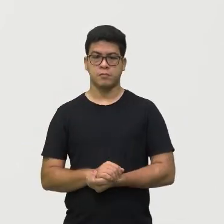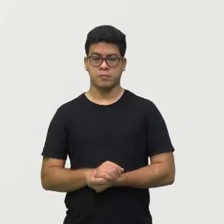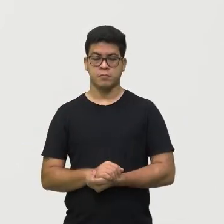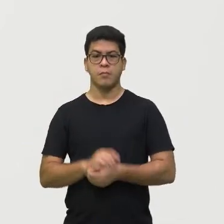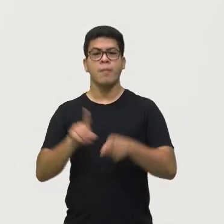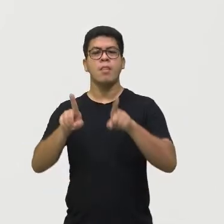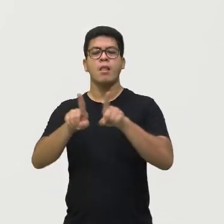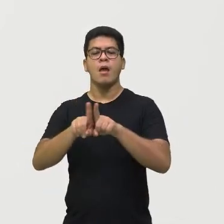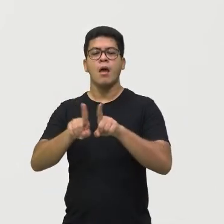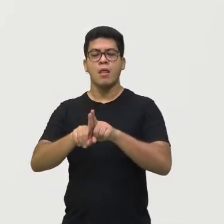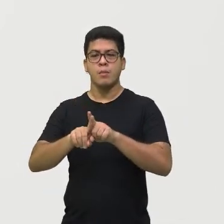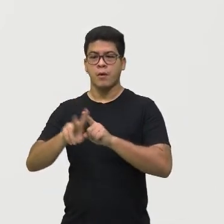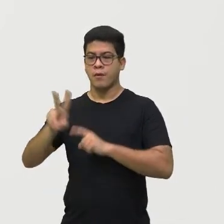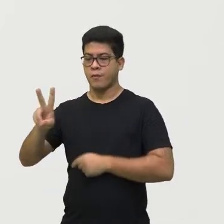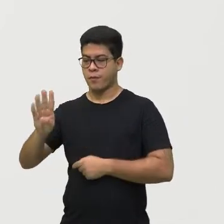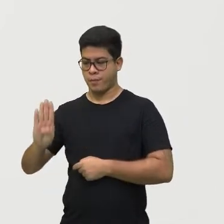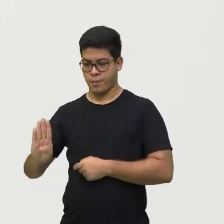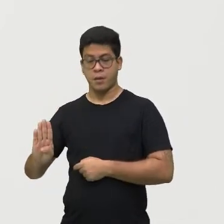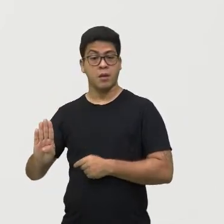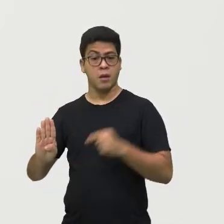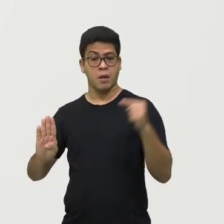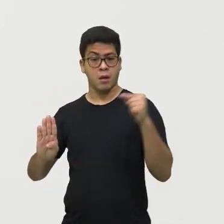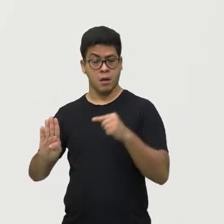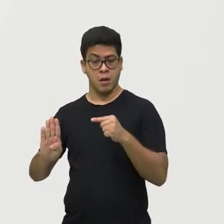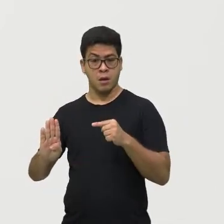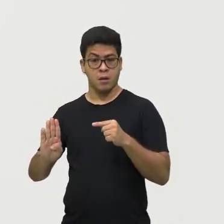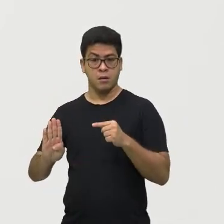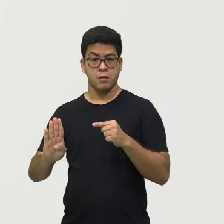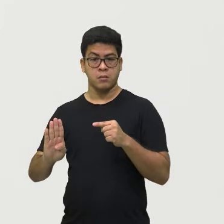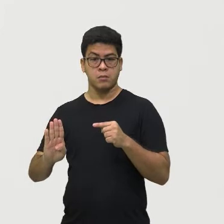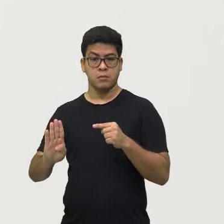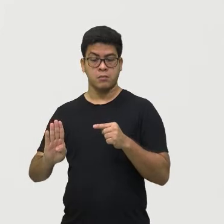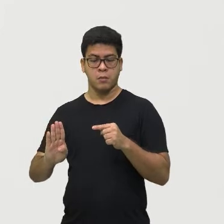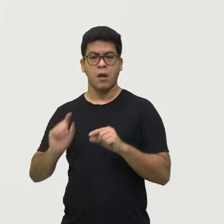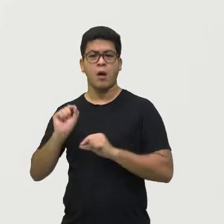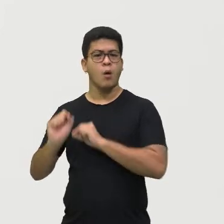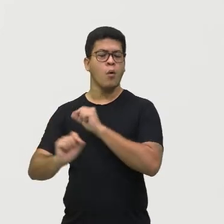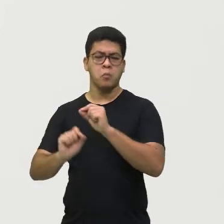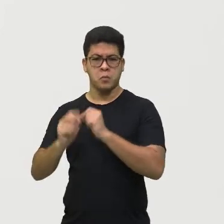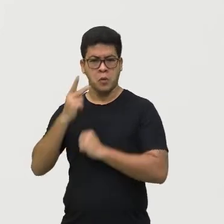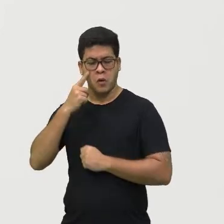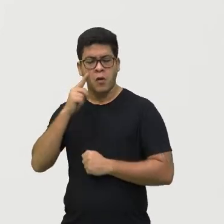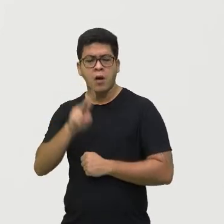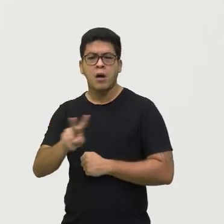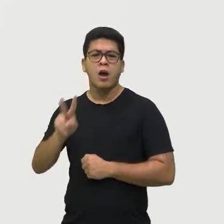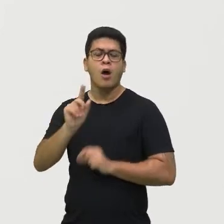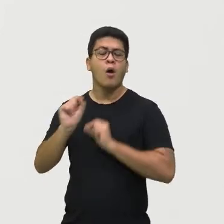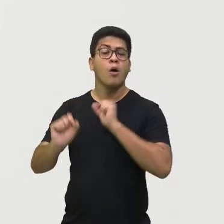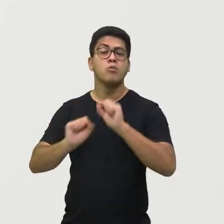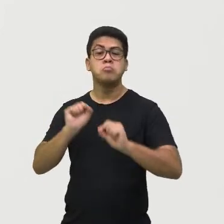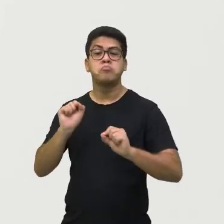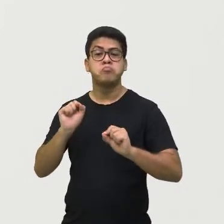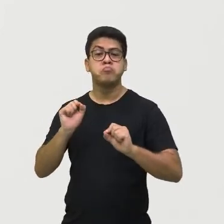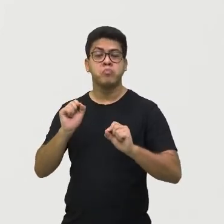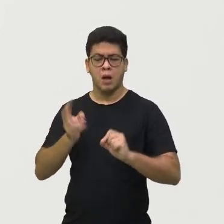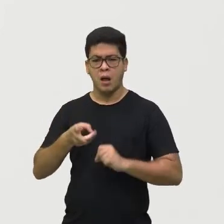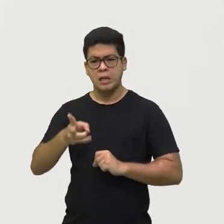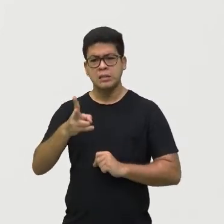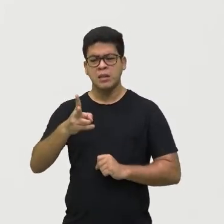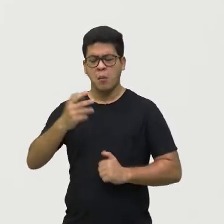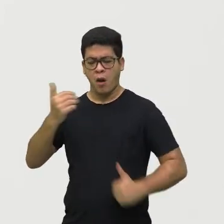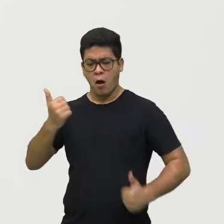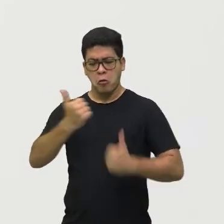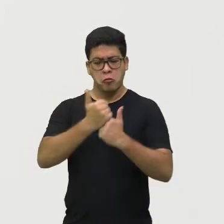E nós temos o potencial VB, que é o potencial que vai ser gerado no ponto B. Veja que a única coisa que vai mudar, porque o valor da carga vai ser sempre o